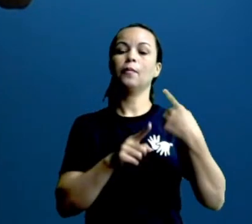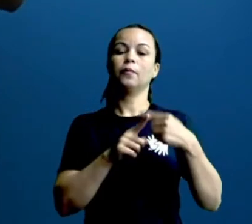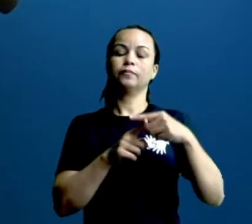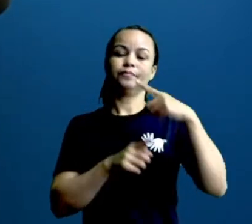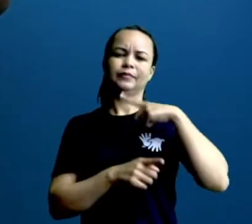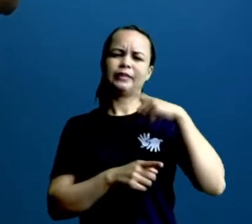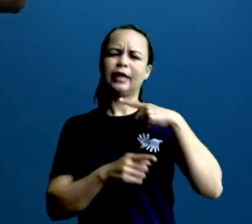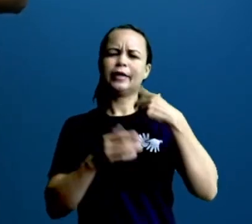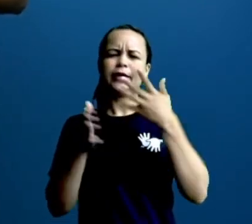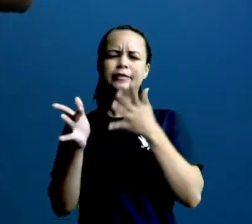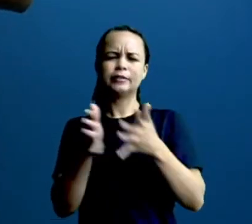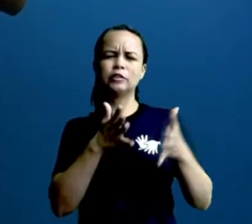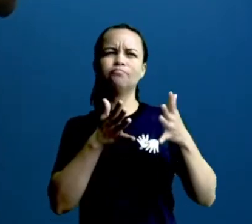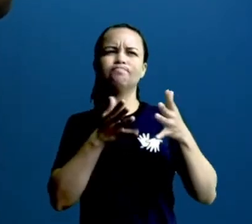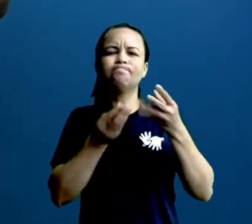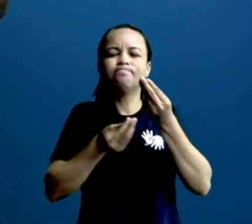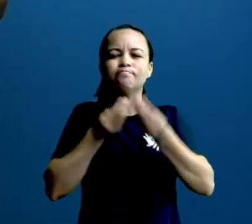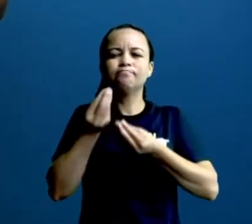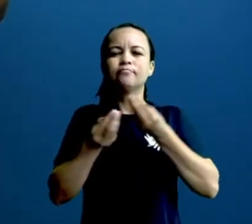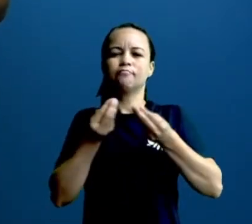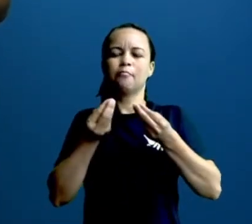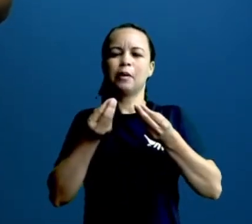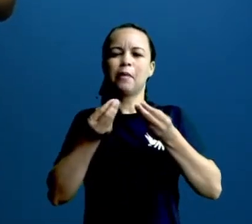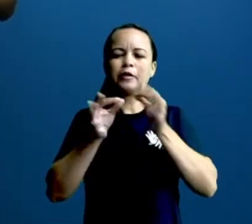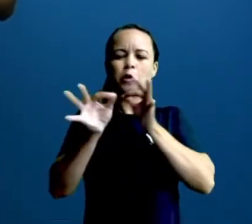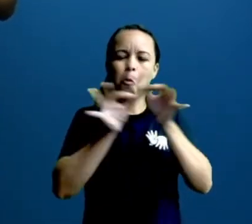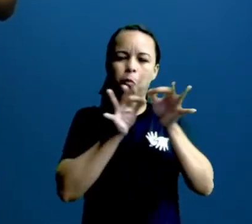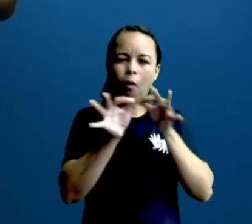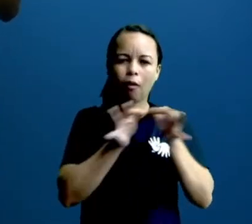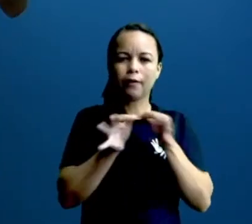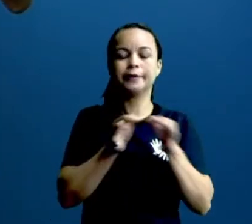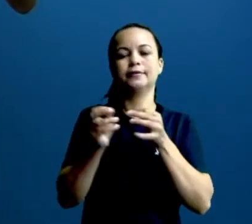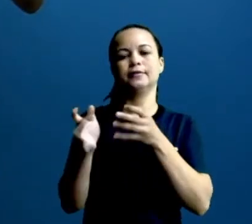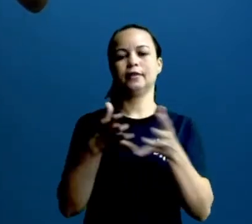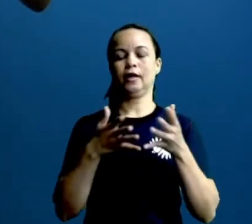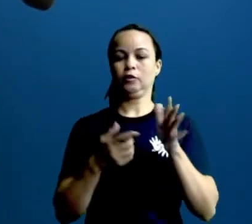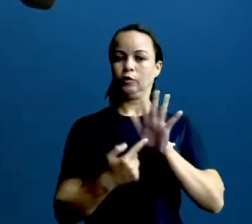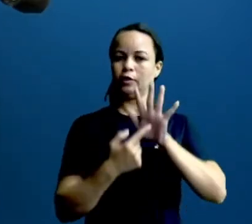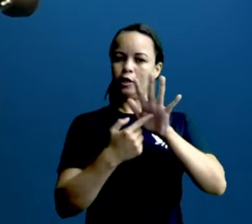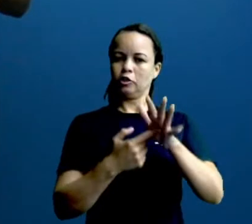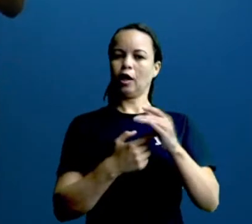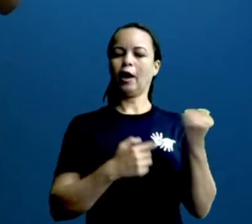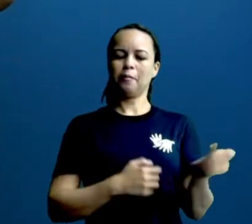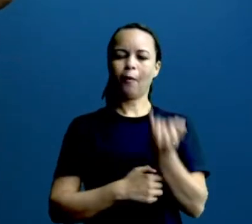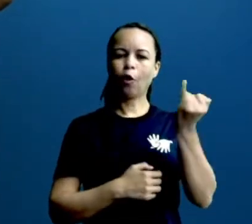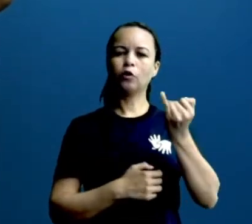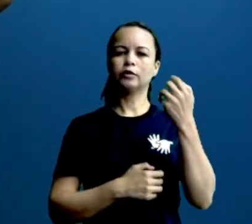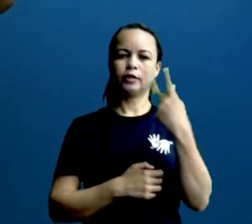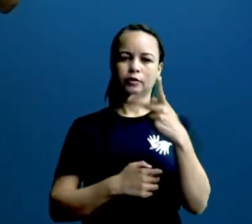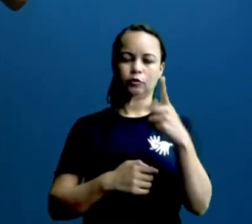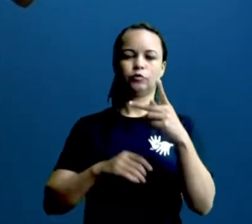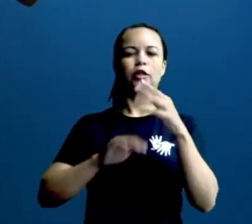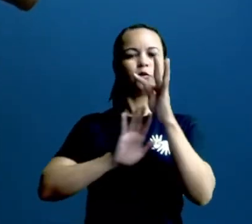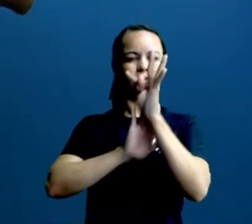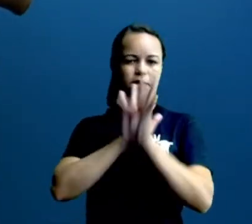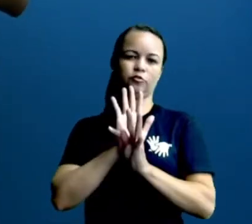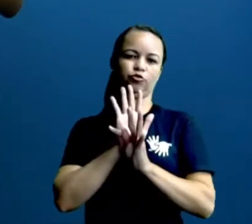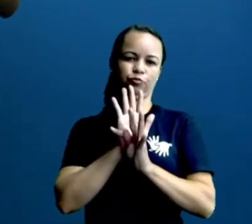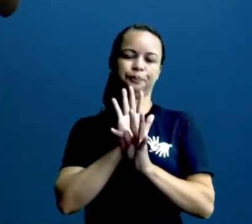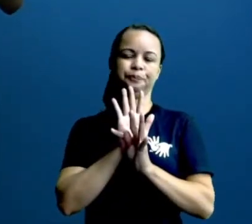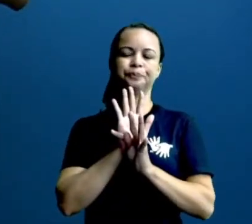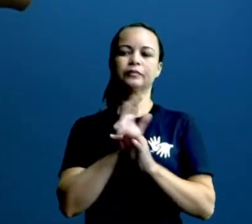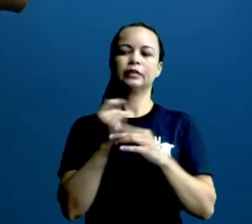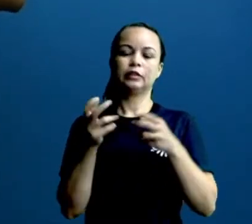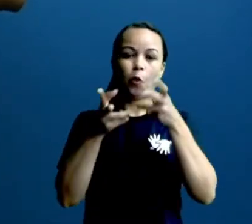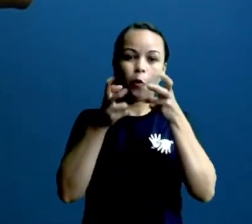jogo, esse trabalho bem mais elaborado e deixa aí, ó, uma riqueza ainda mais em teu texto. Então, observa